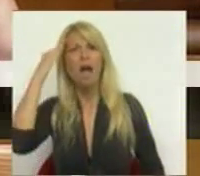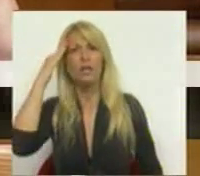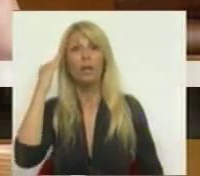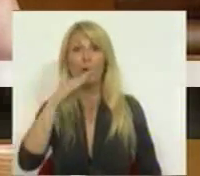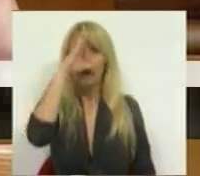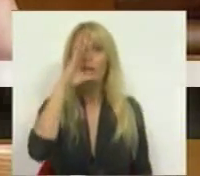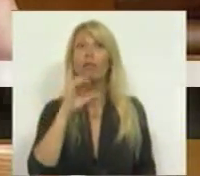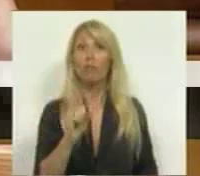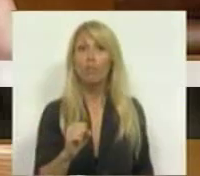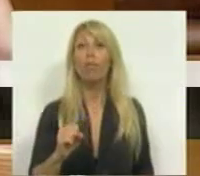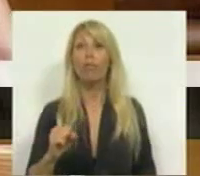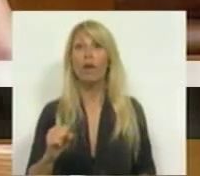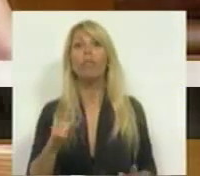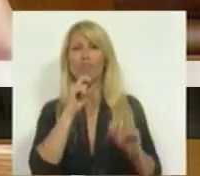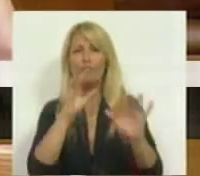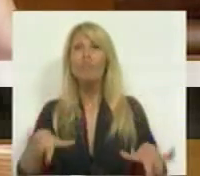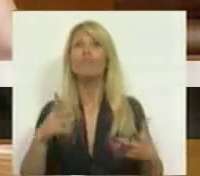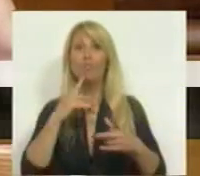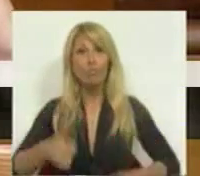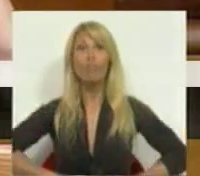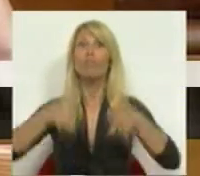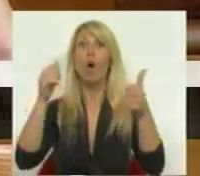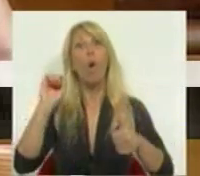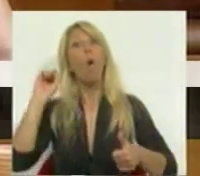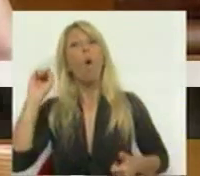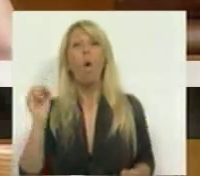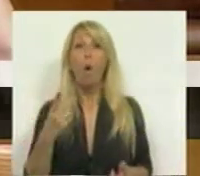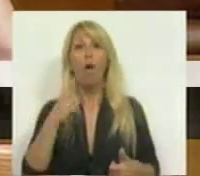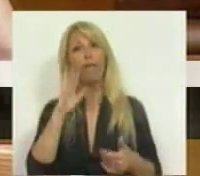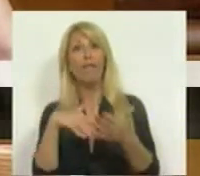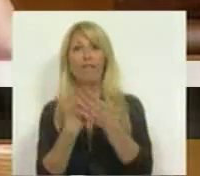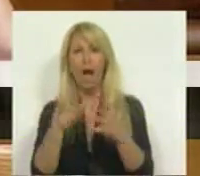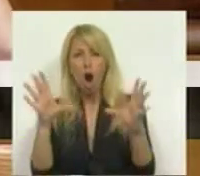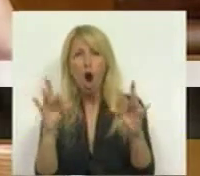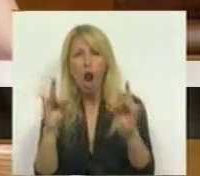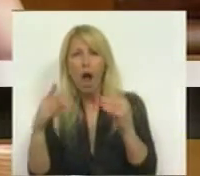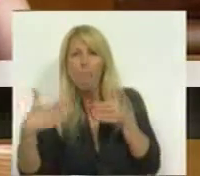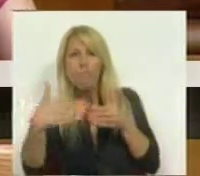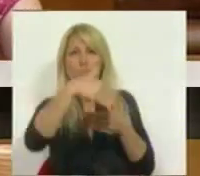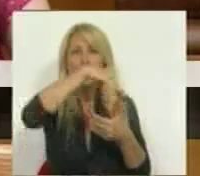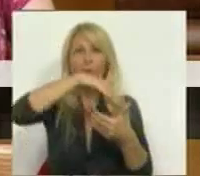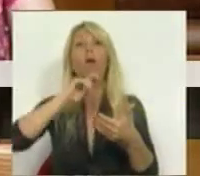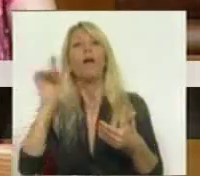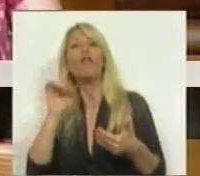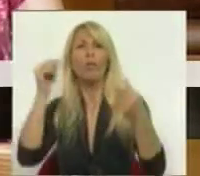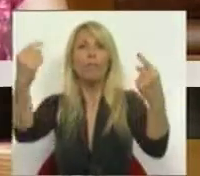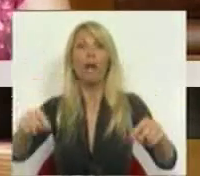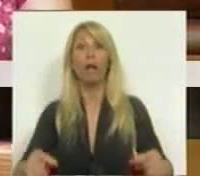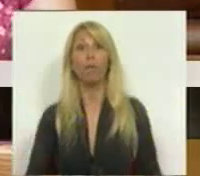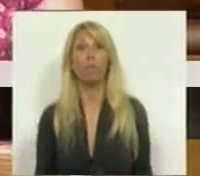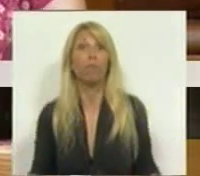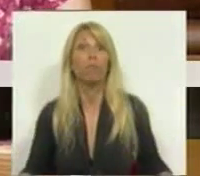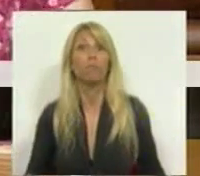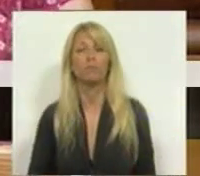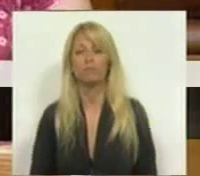este Governo tem remédio ou que a cola da restauração vale alguma coisa? Nós, pela nossa